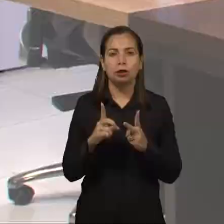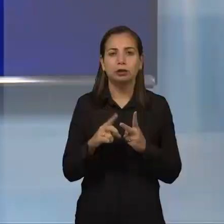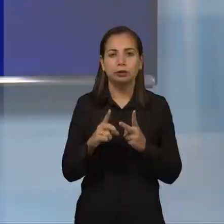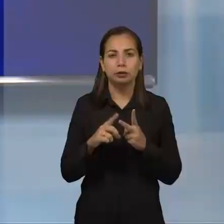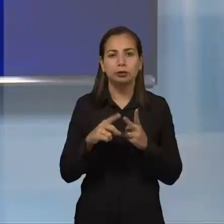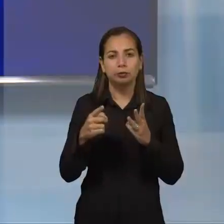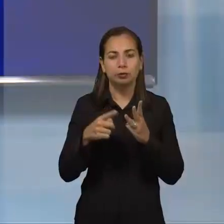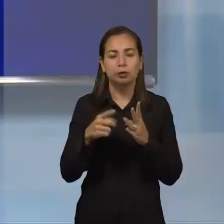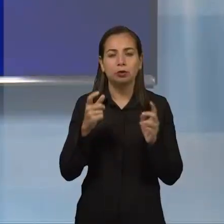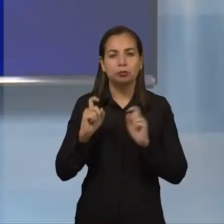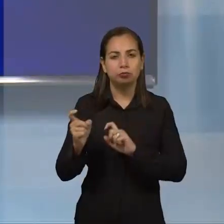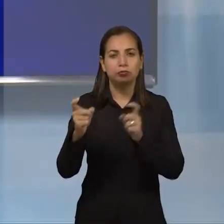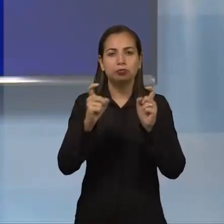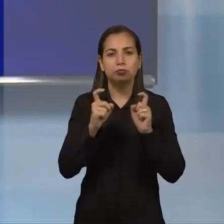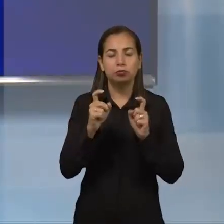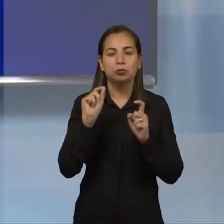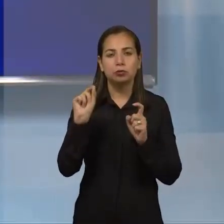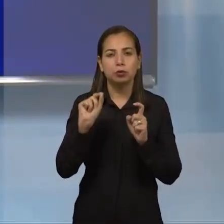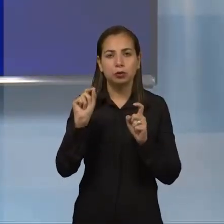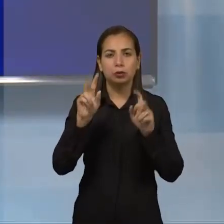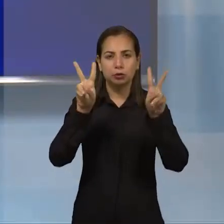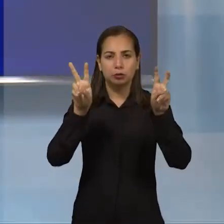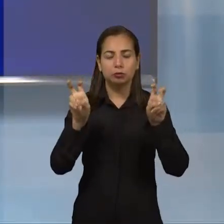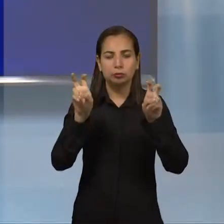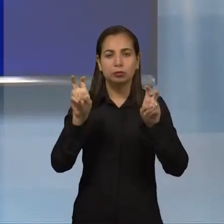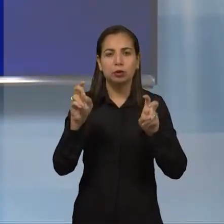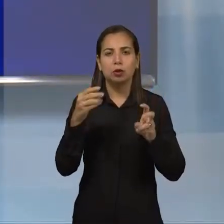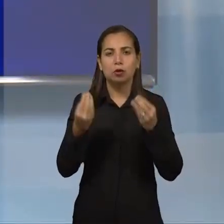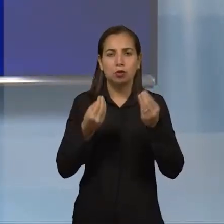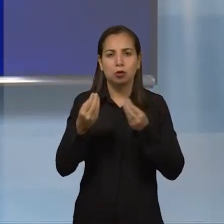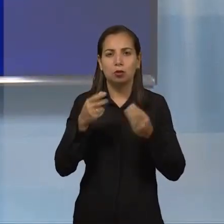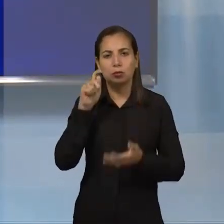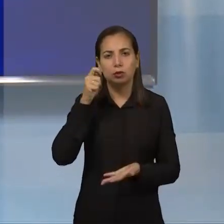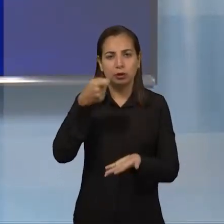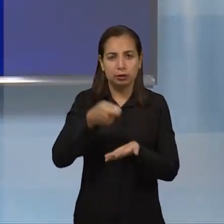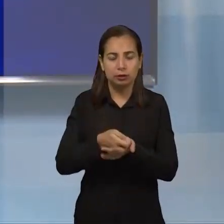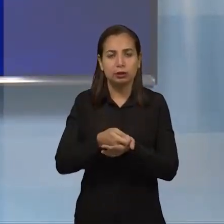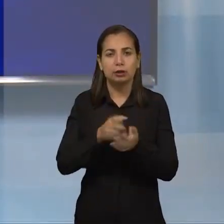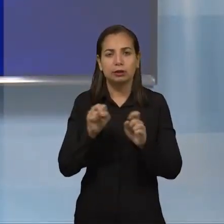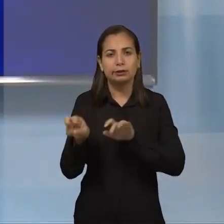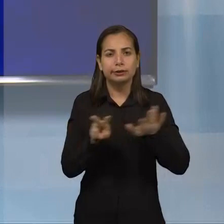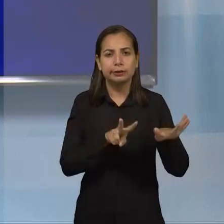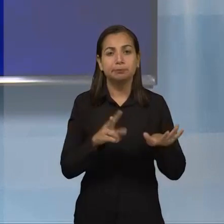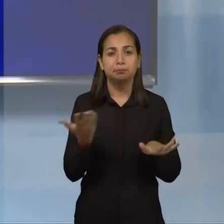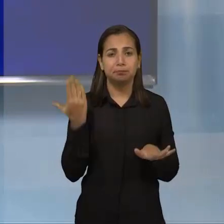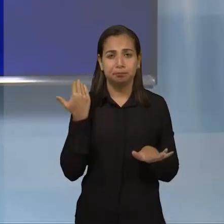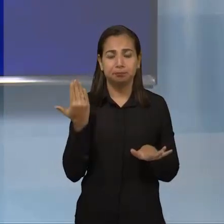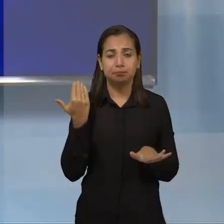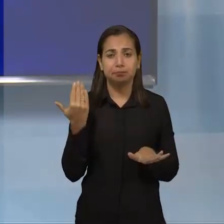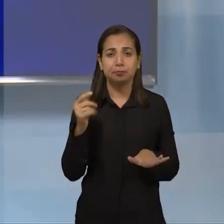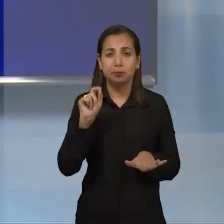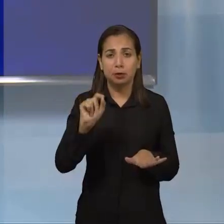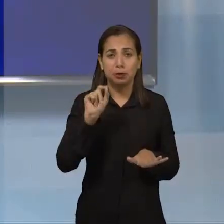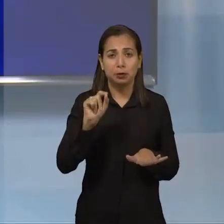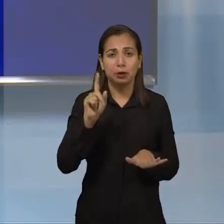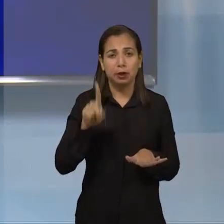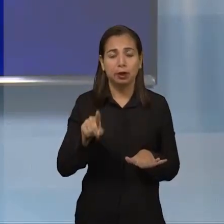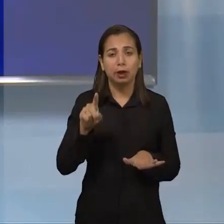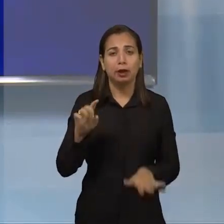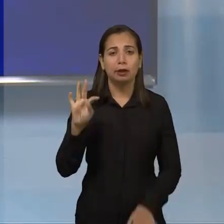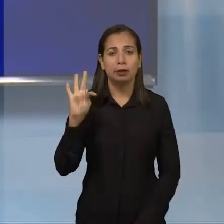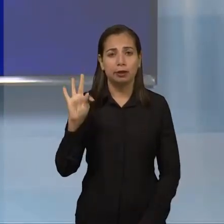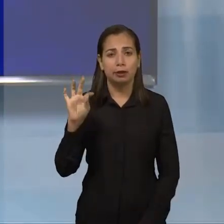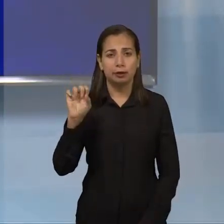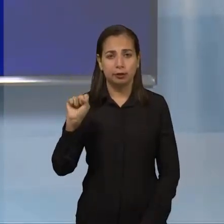Alverne, discutindo, obviamente, as decisões da semana que passou, tomadas pelo Tribunal